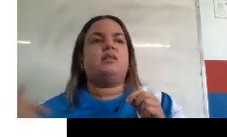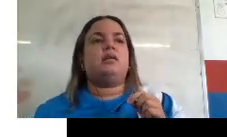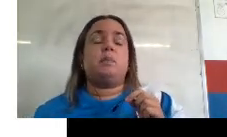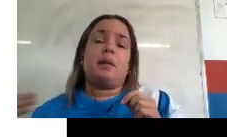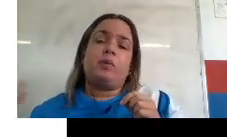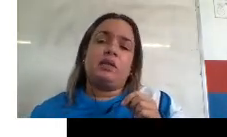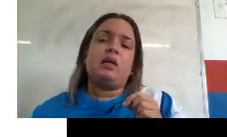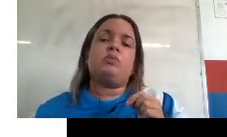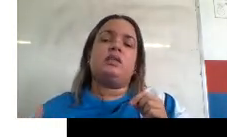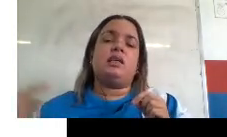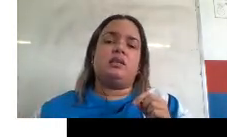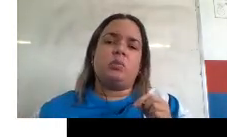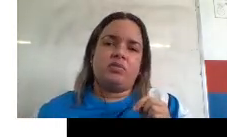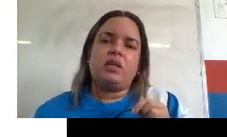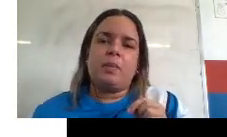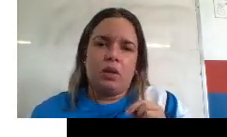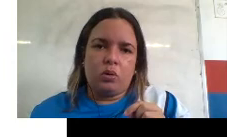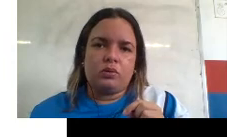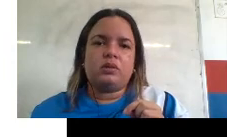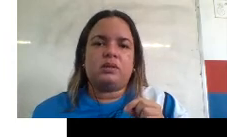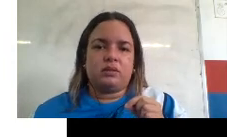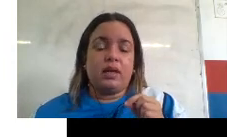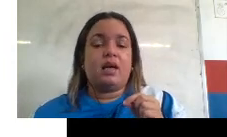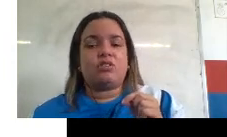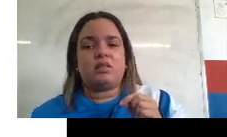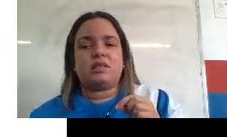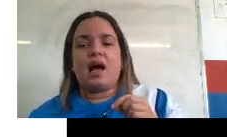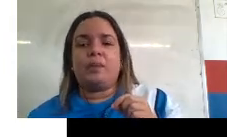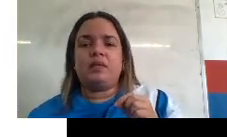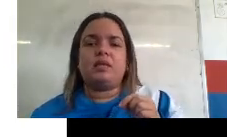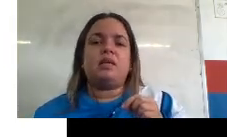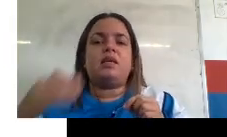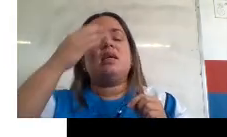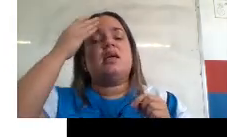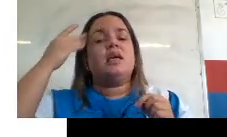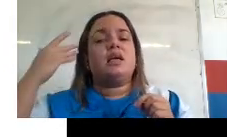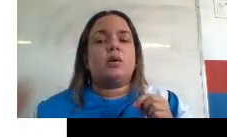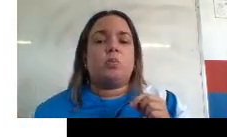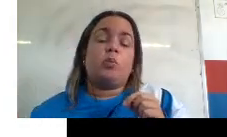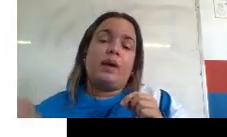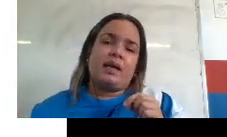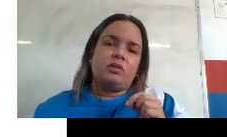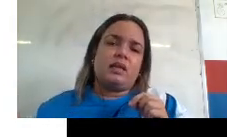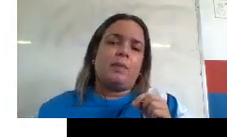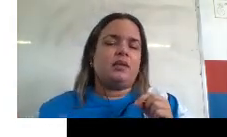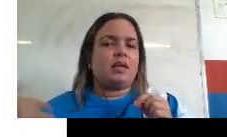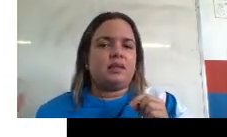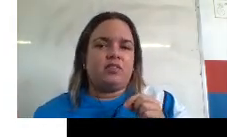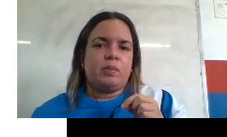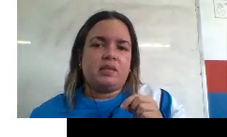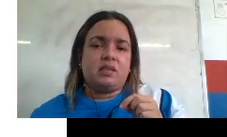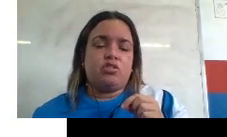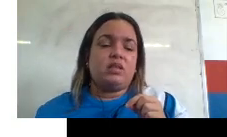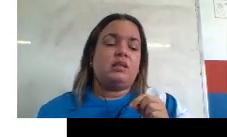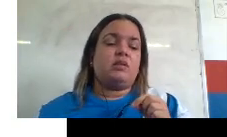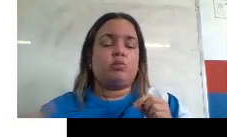estudar, de, para poder um dia ter uma vida melhor, né? A gente sabe que o mercado de trabalho está cada